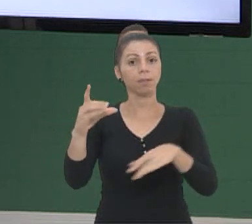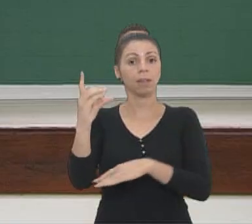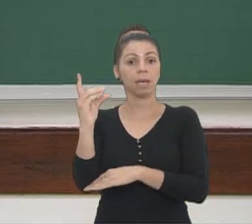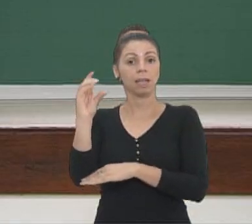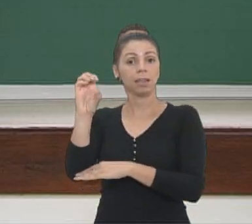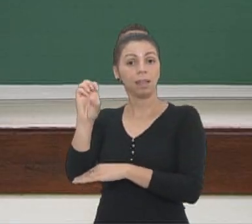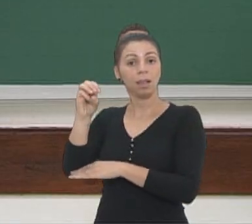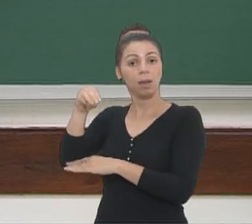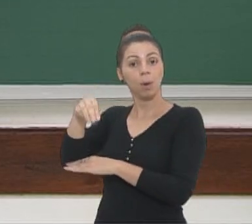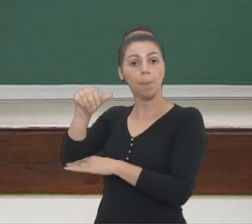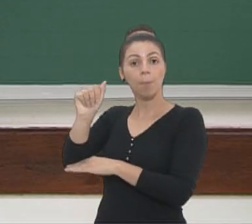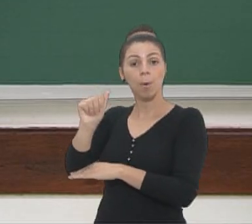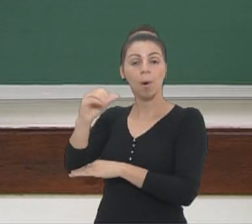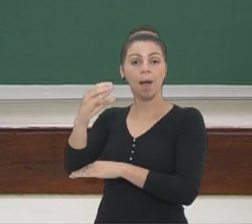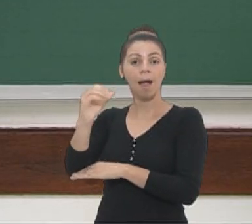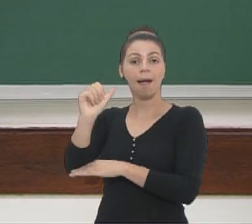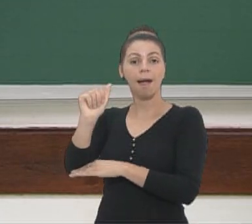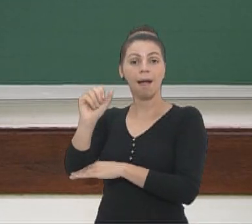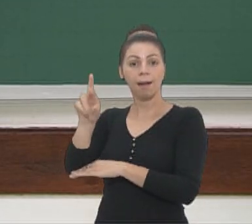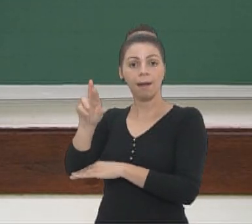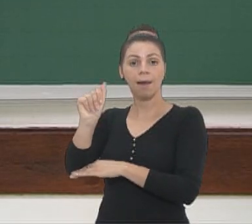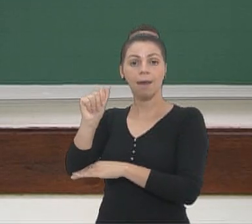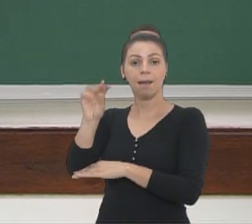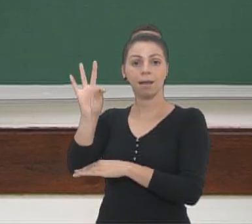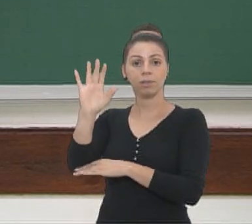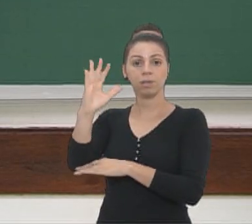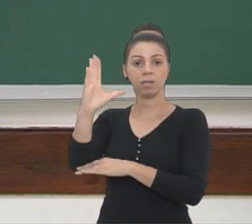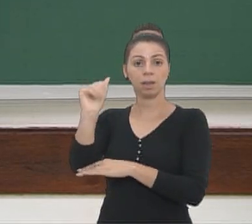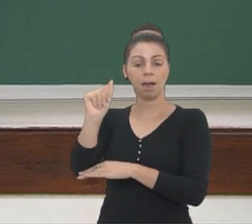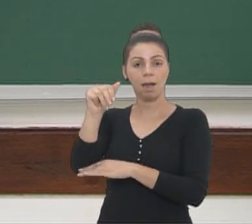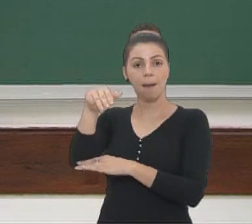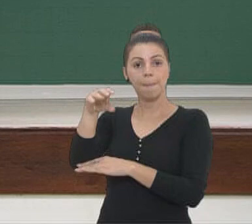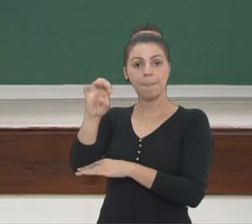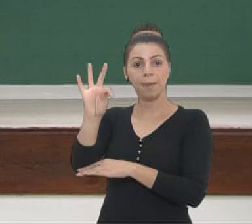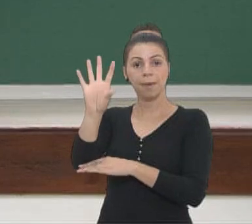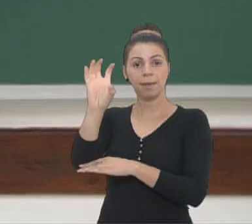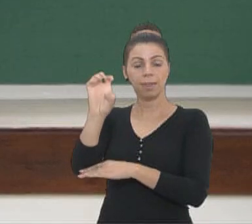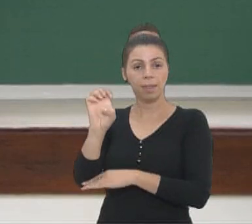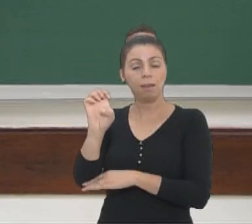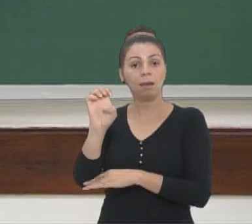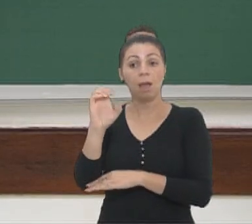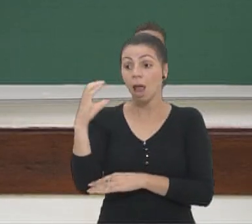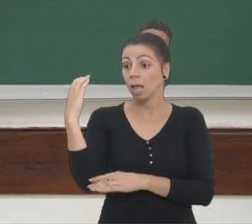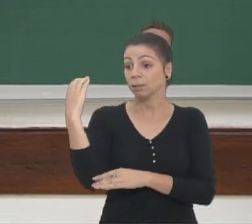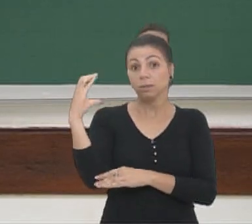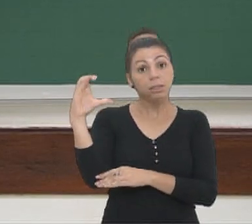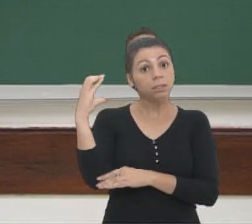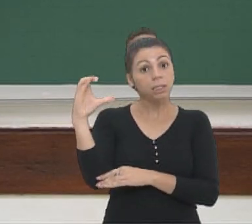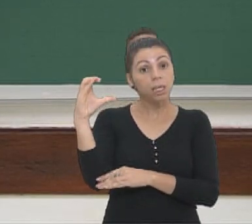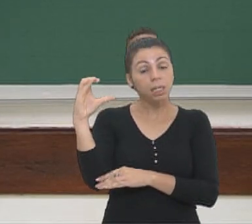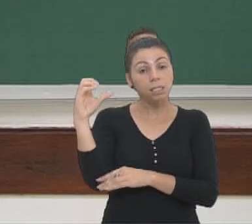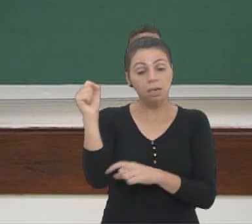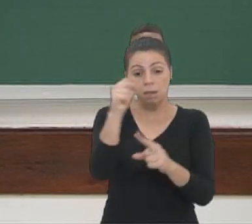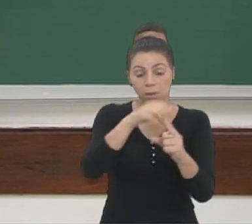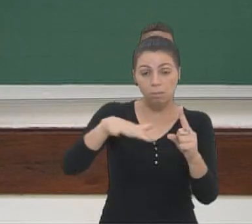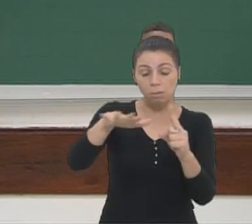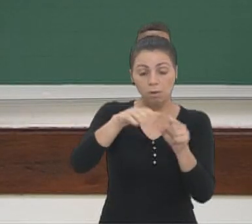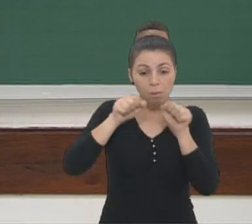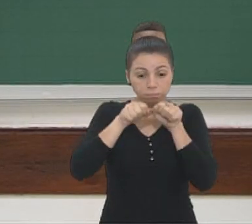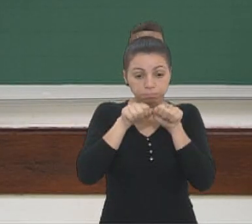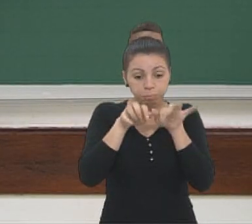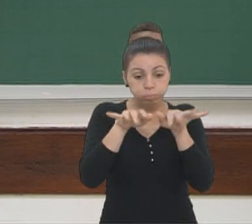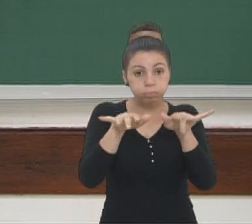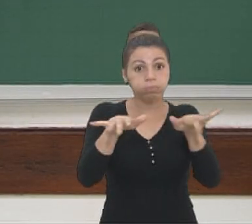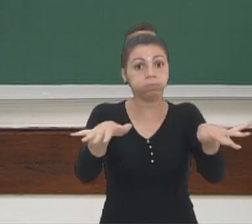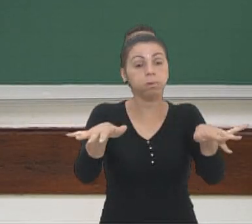o acesso à informação dessa ciência que é especializada e que chega nessa população é fundamental